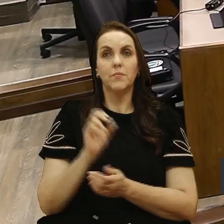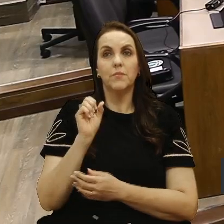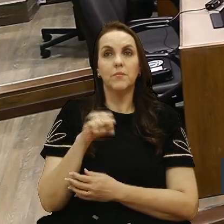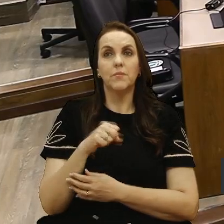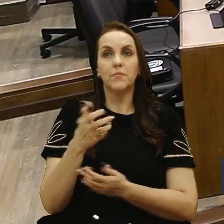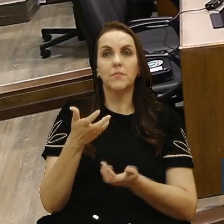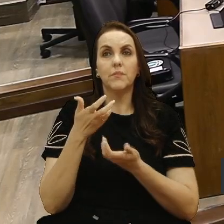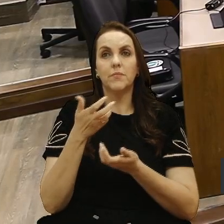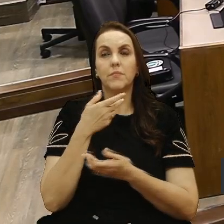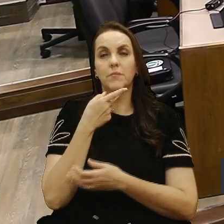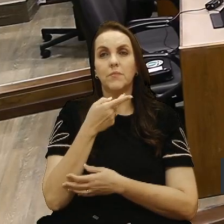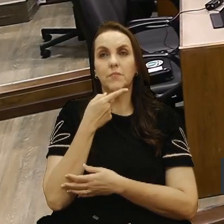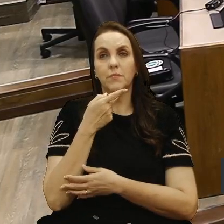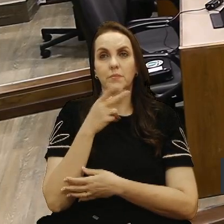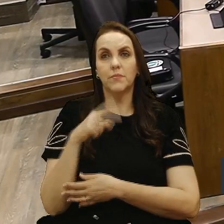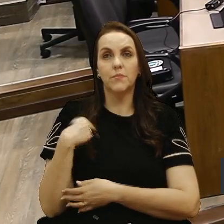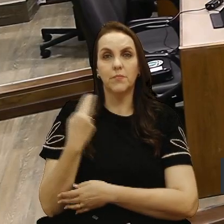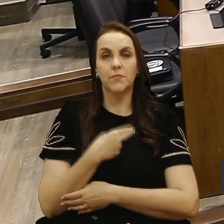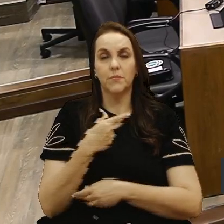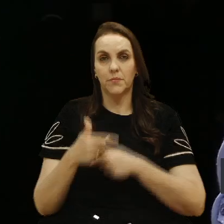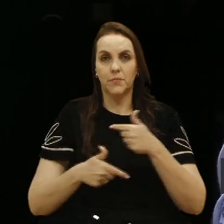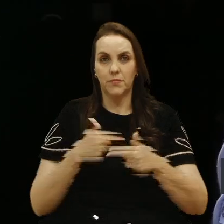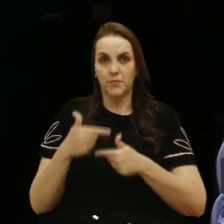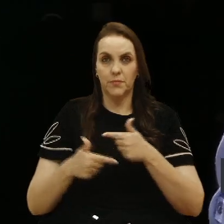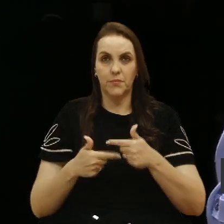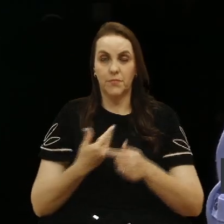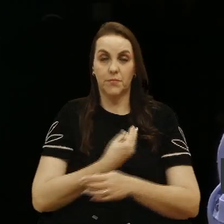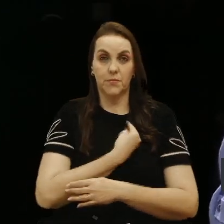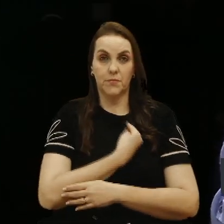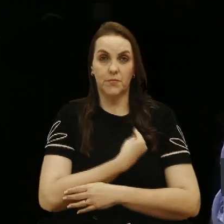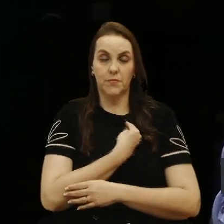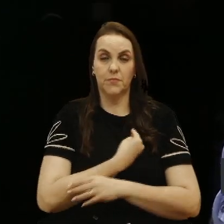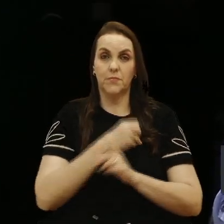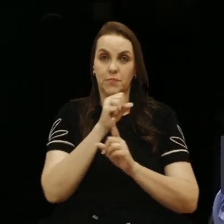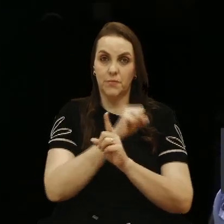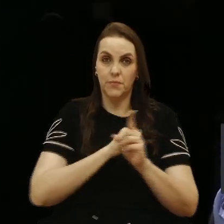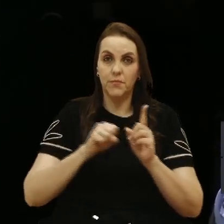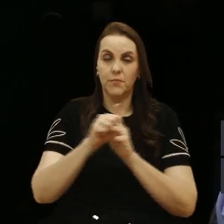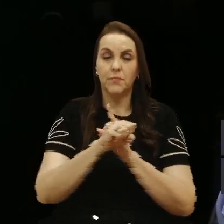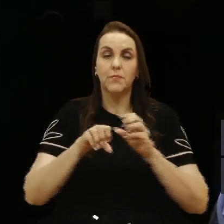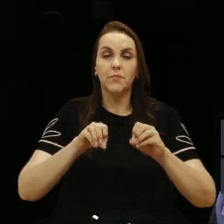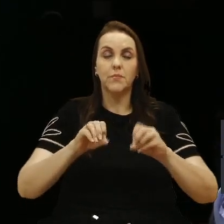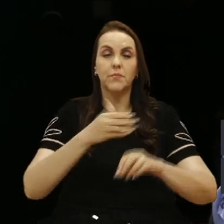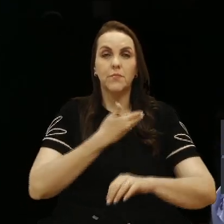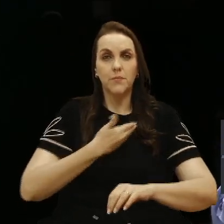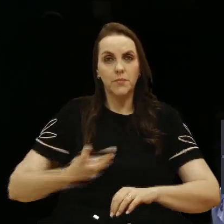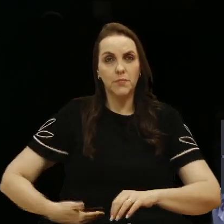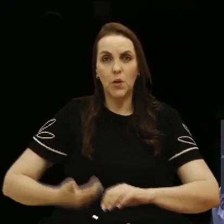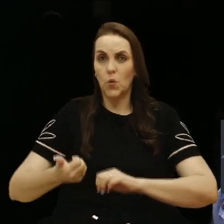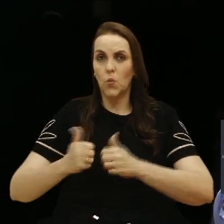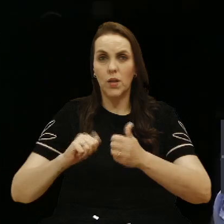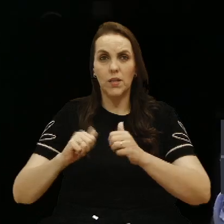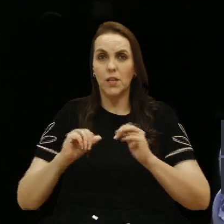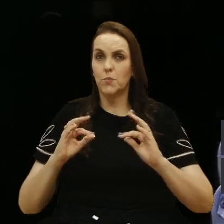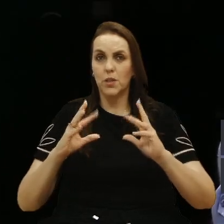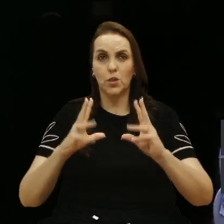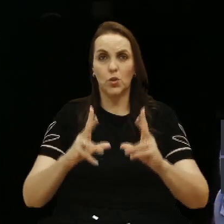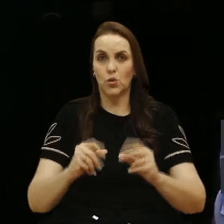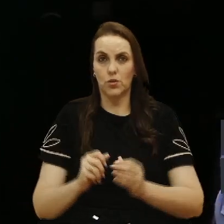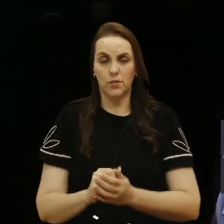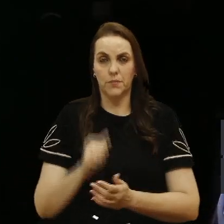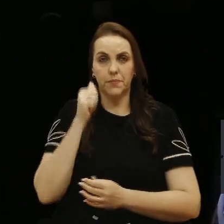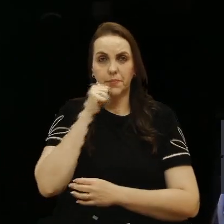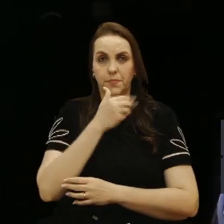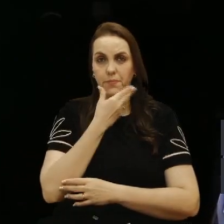dizer que nós trabalhamos para que a gente viva numa sociedade onde a educação pública seja de qualidade para todos e para todas, vereador Lucas. Que